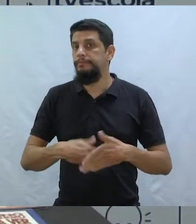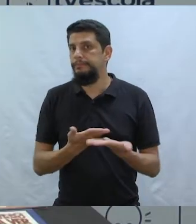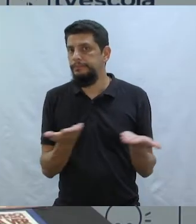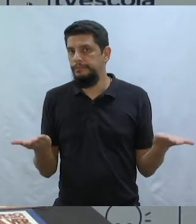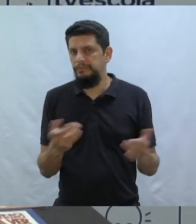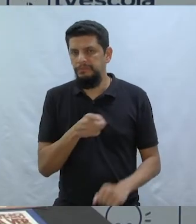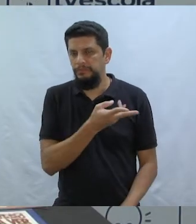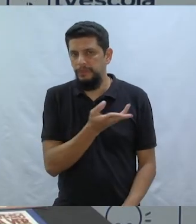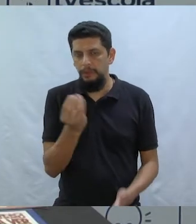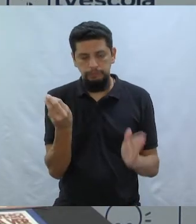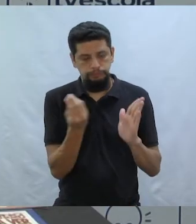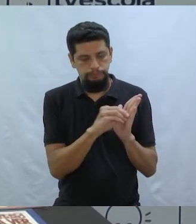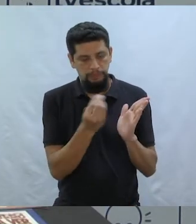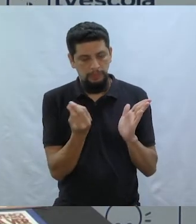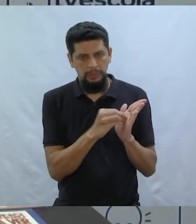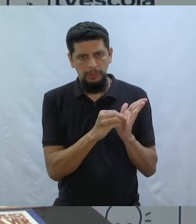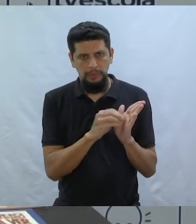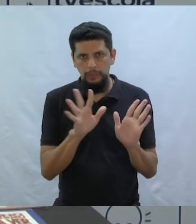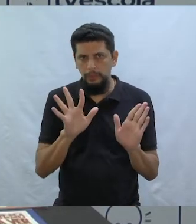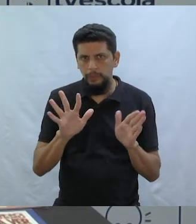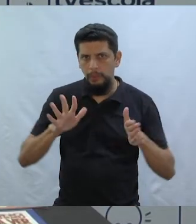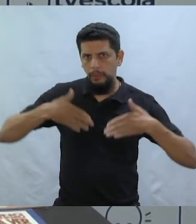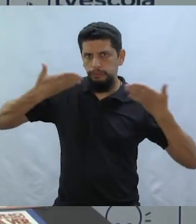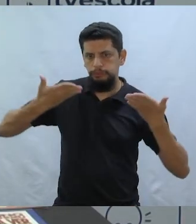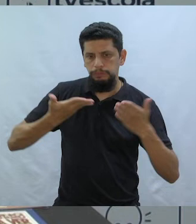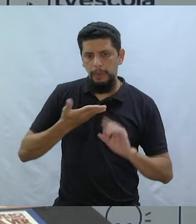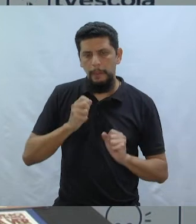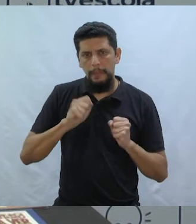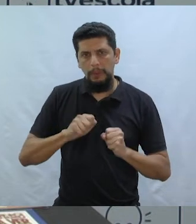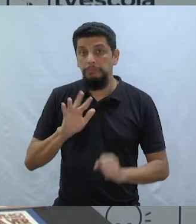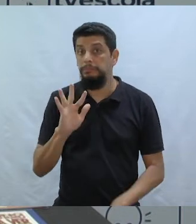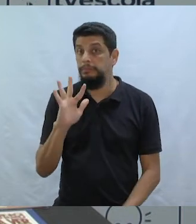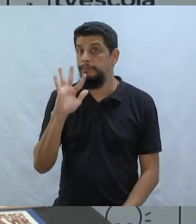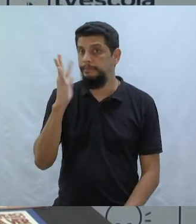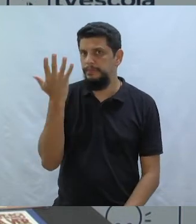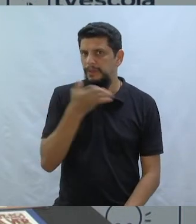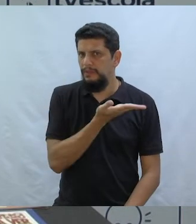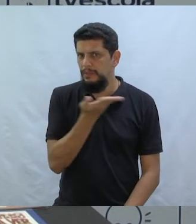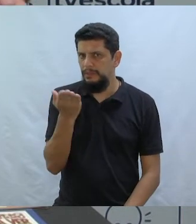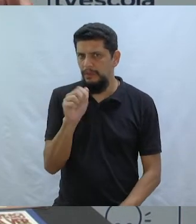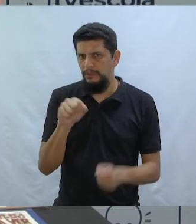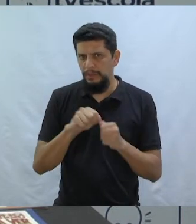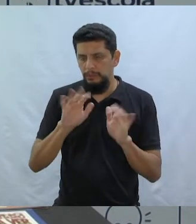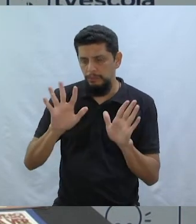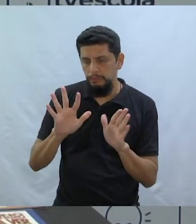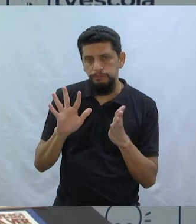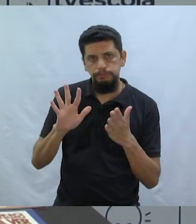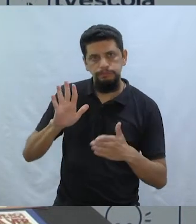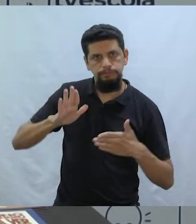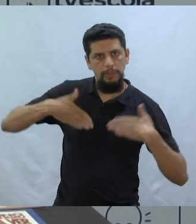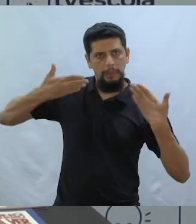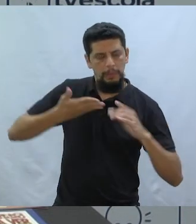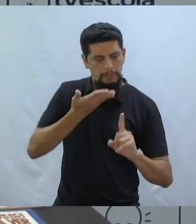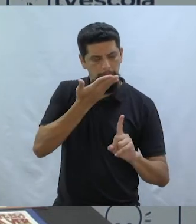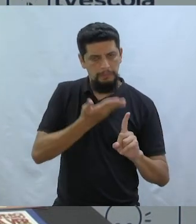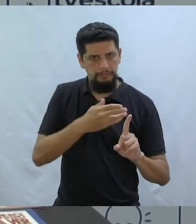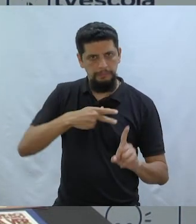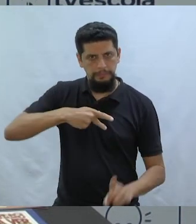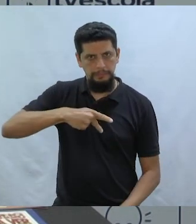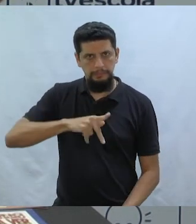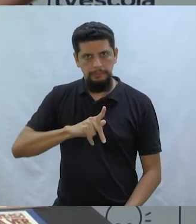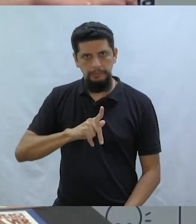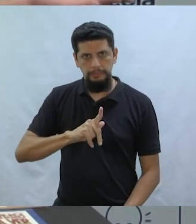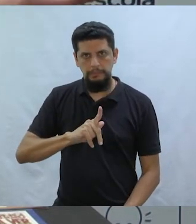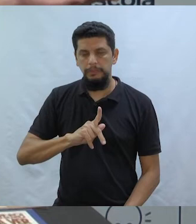E então que que você colocou aí que surpresa que poderia ter acontecido você faria uma surpresa o Pedrinho